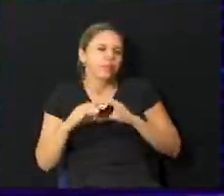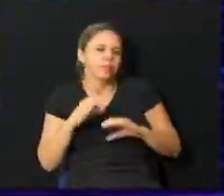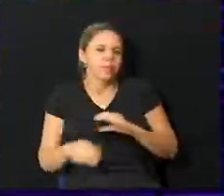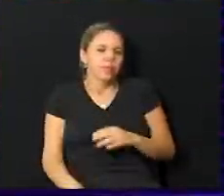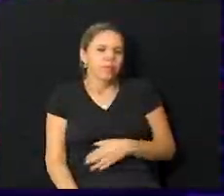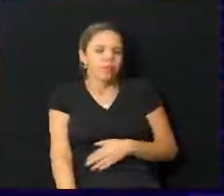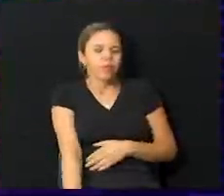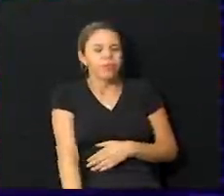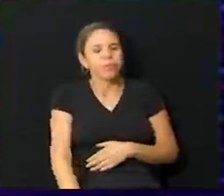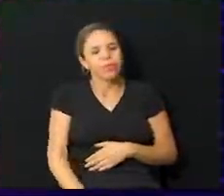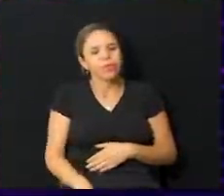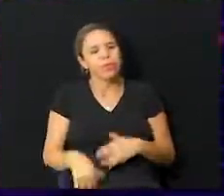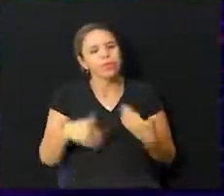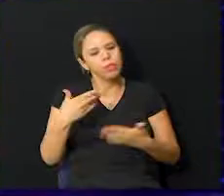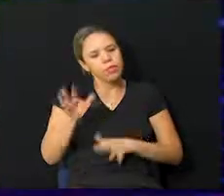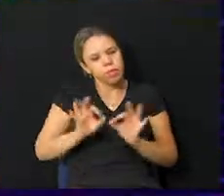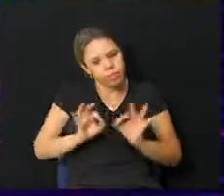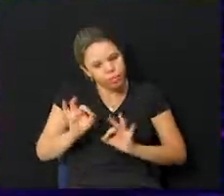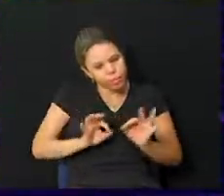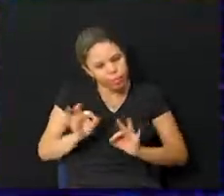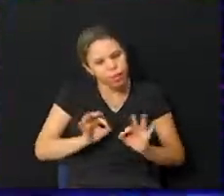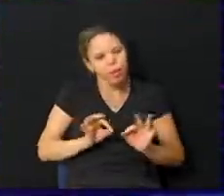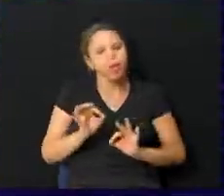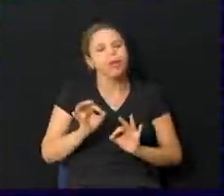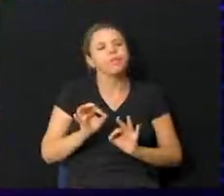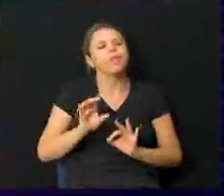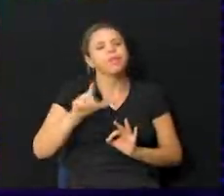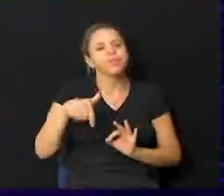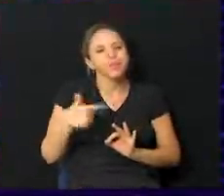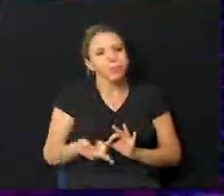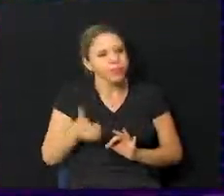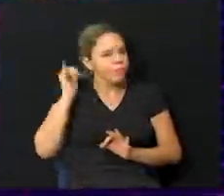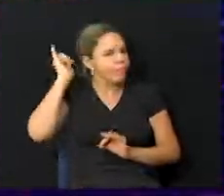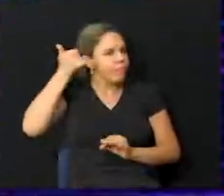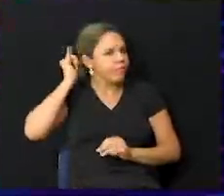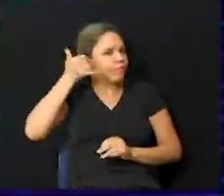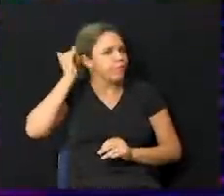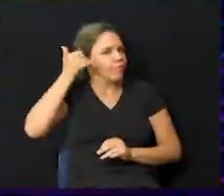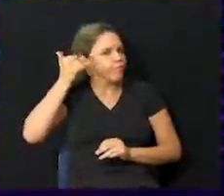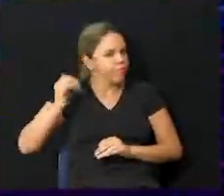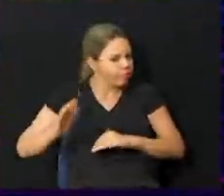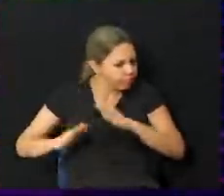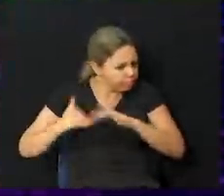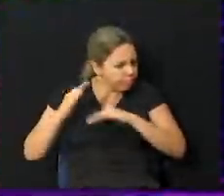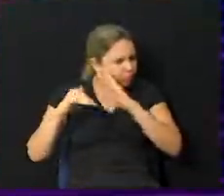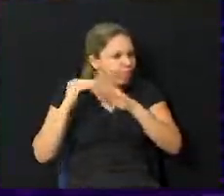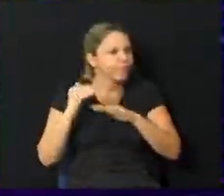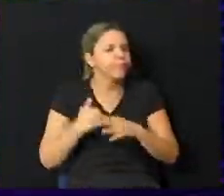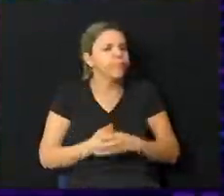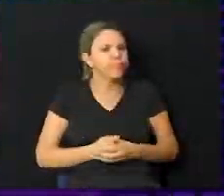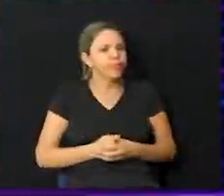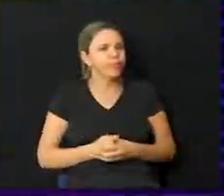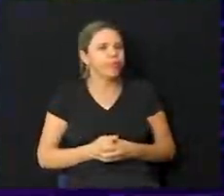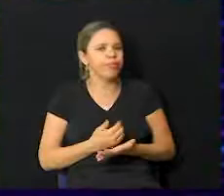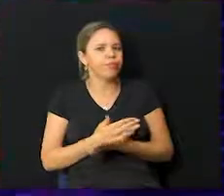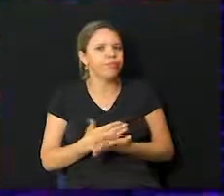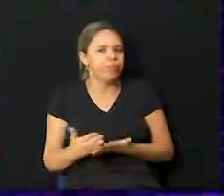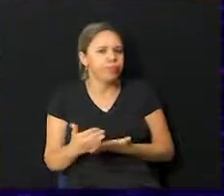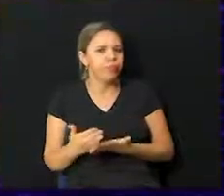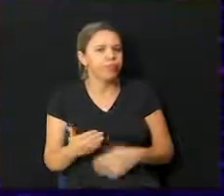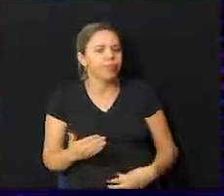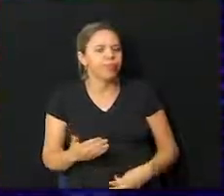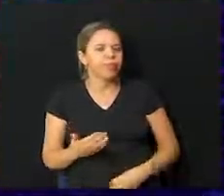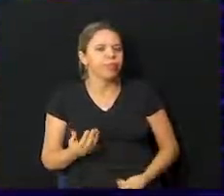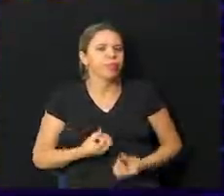E a gente foi trabalhando nesse formato de projeto, depois uma narrativa foi desenvolvida também. Inicialmente